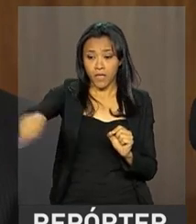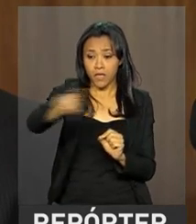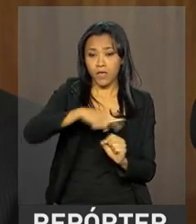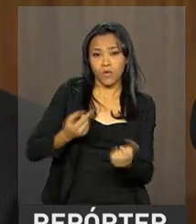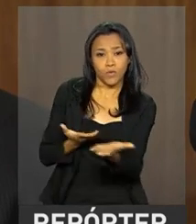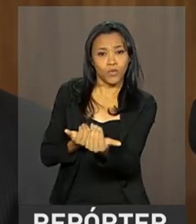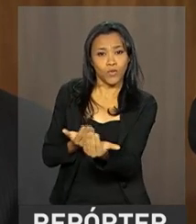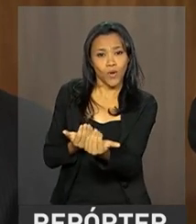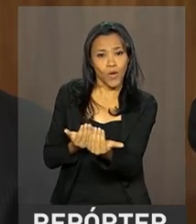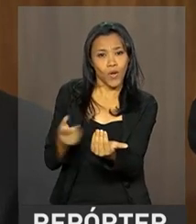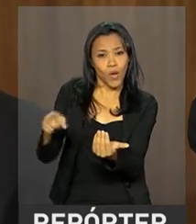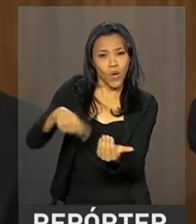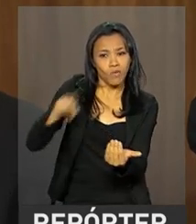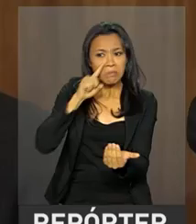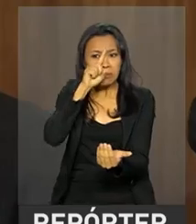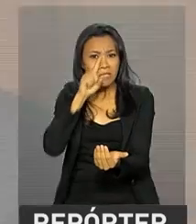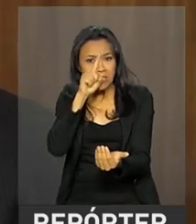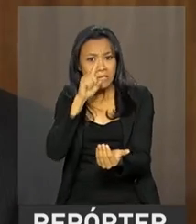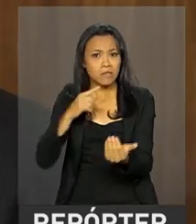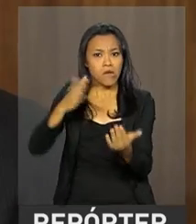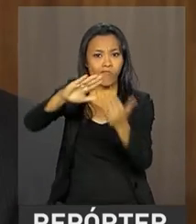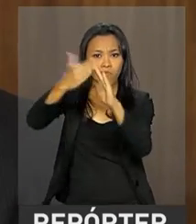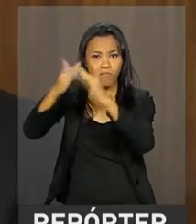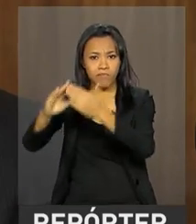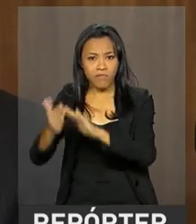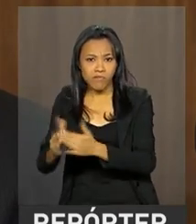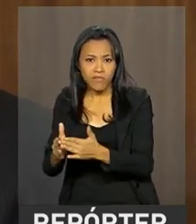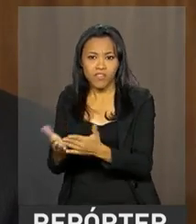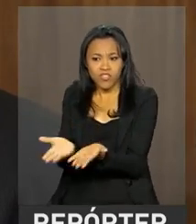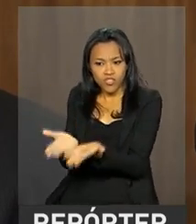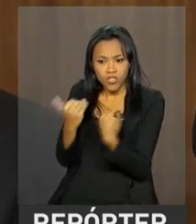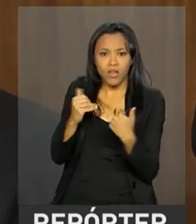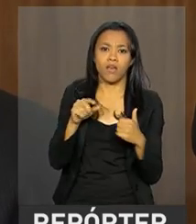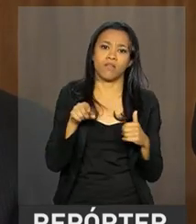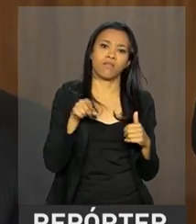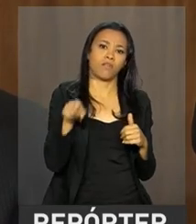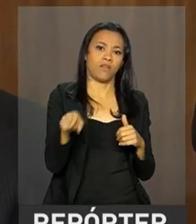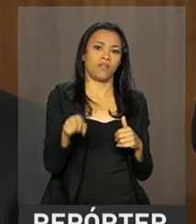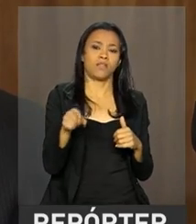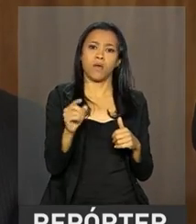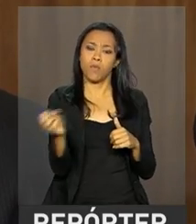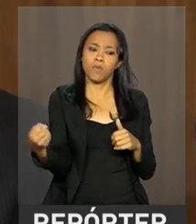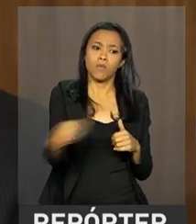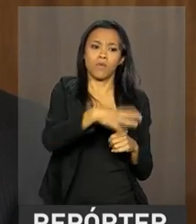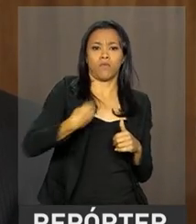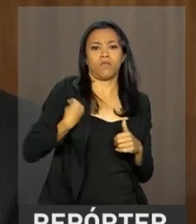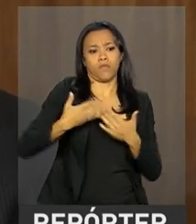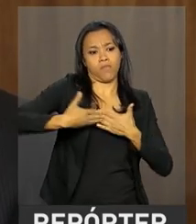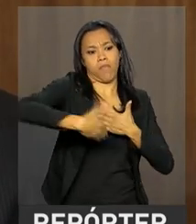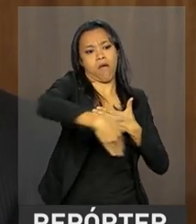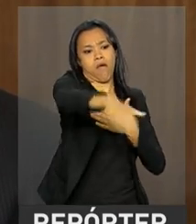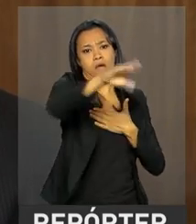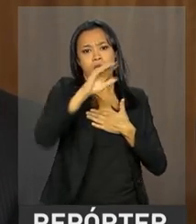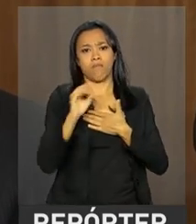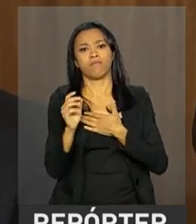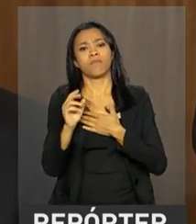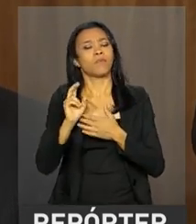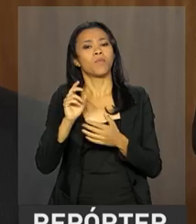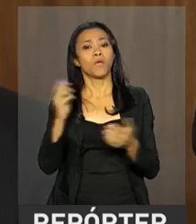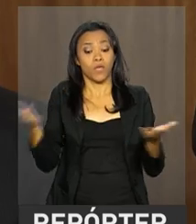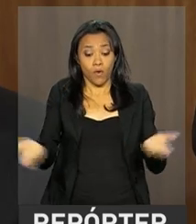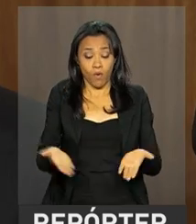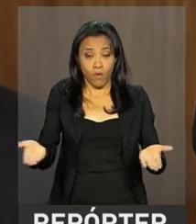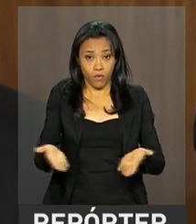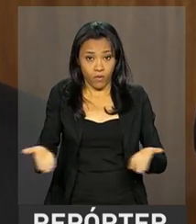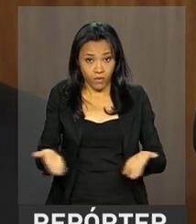jovens que estão nas áreas de risco. Assim, uma perspectiva de vida para eles, em função de que hoje